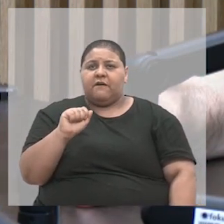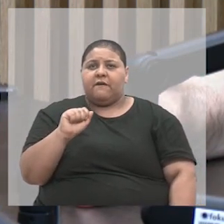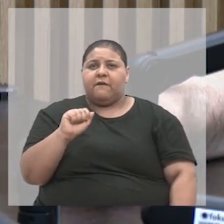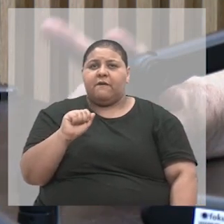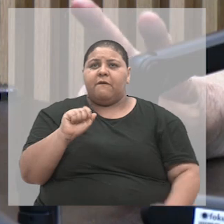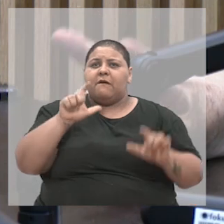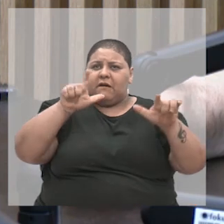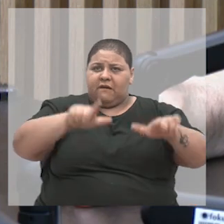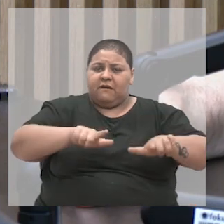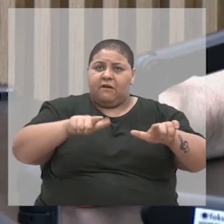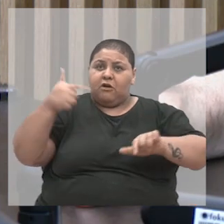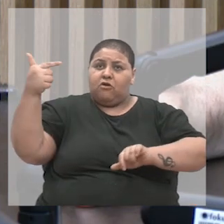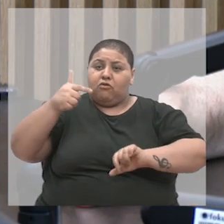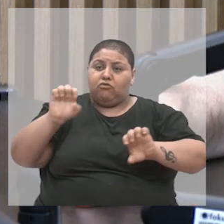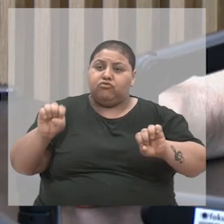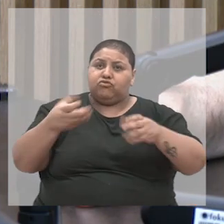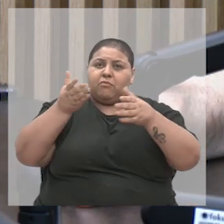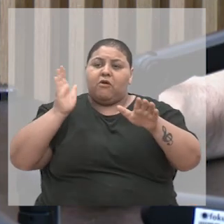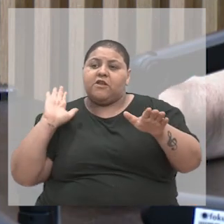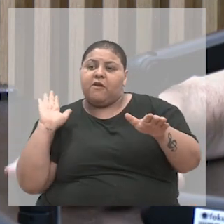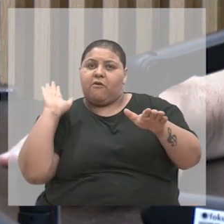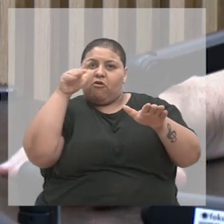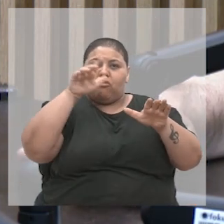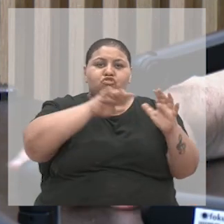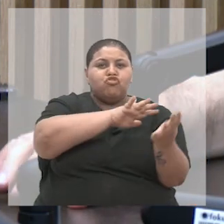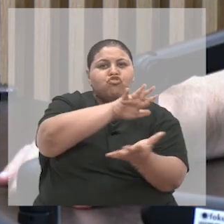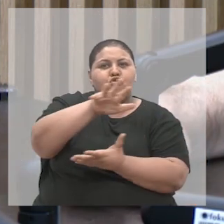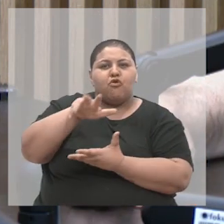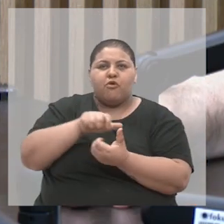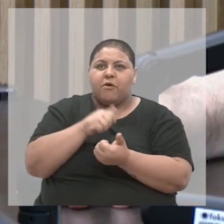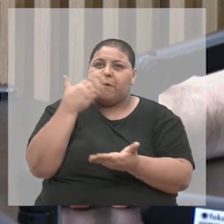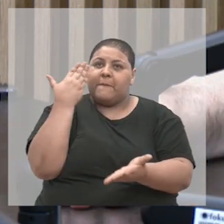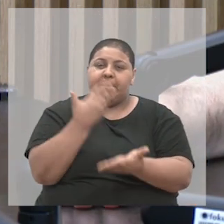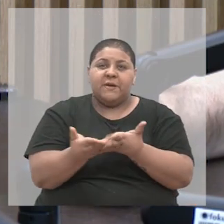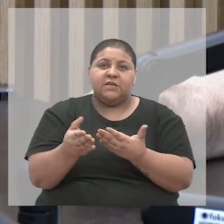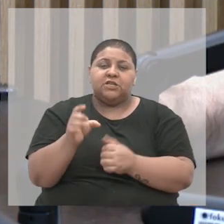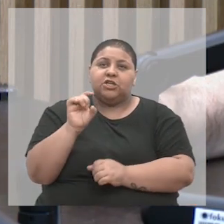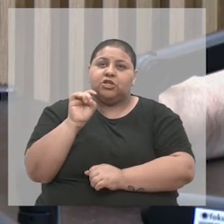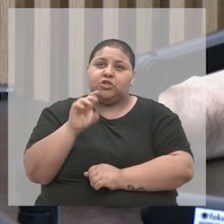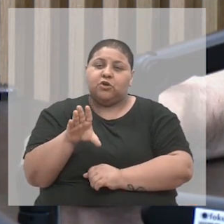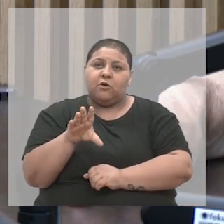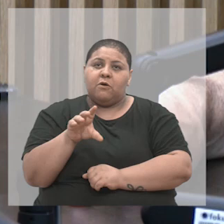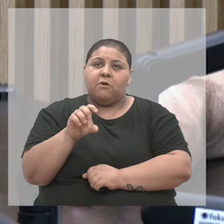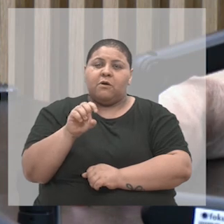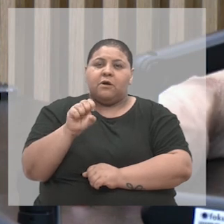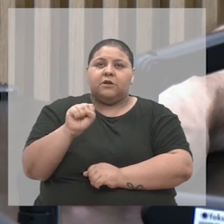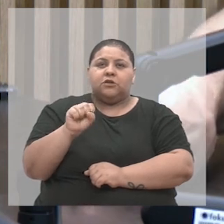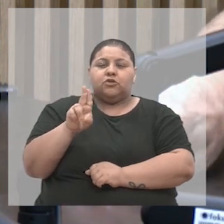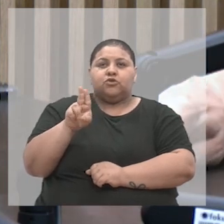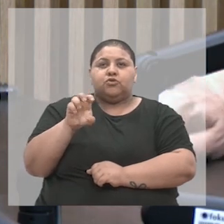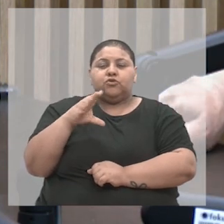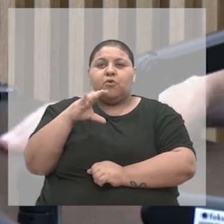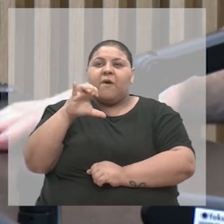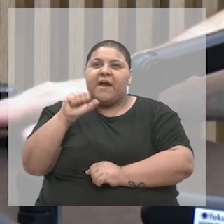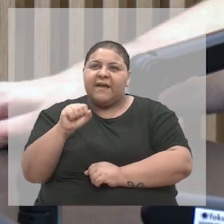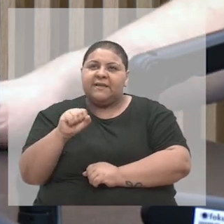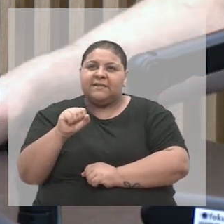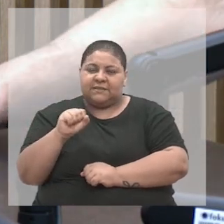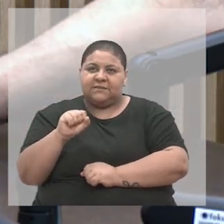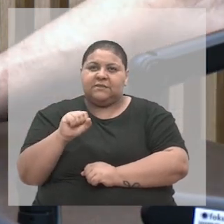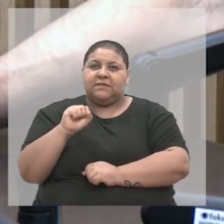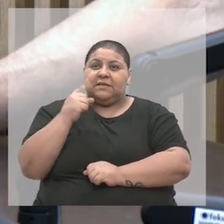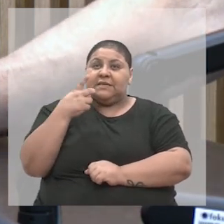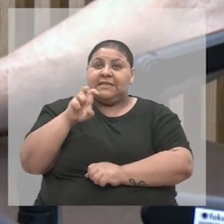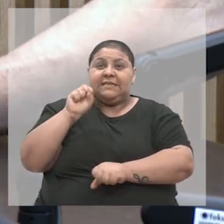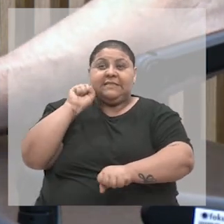eleito o segundo maior evento de handebol do mundo, né? Perdia só para a Suécia em partida, né? E ele ficou por 15 anos